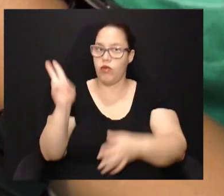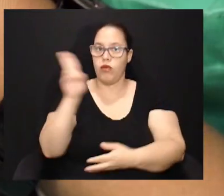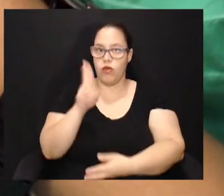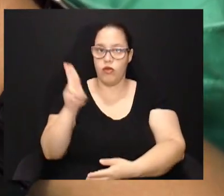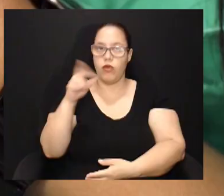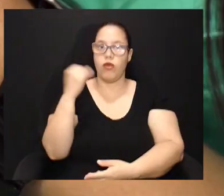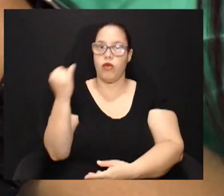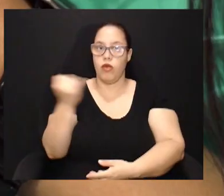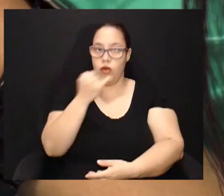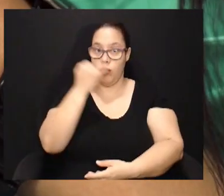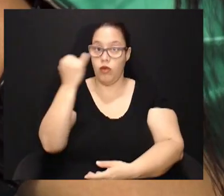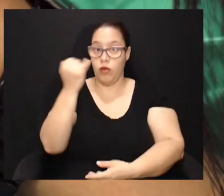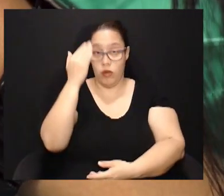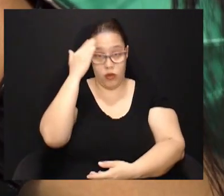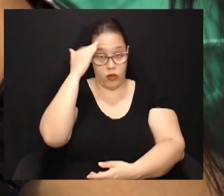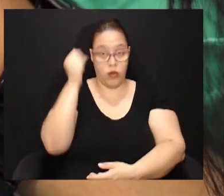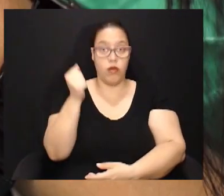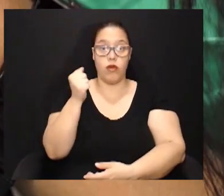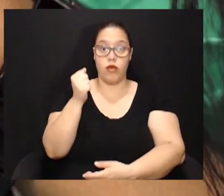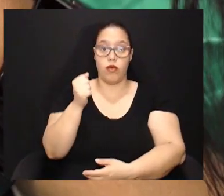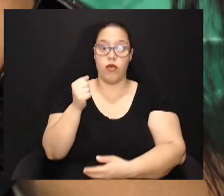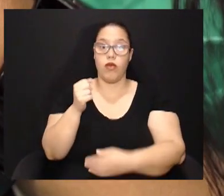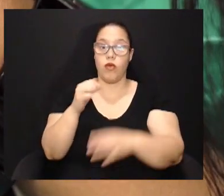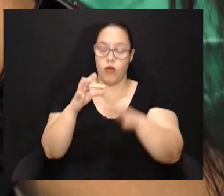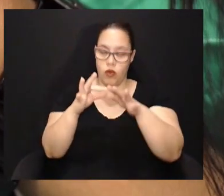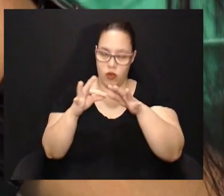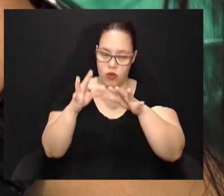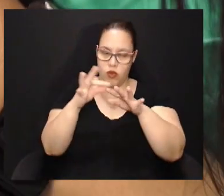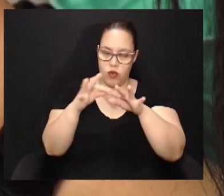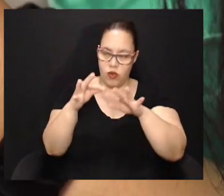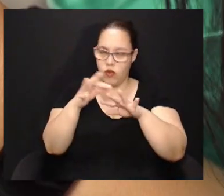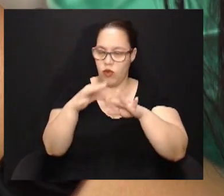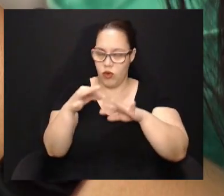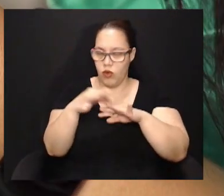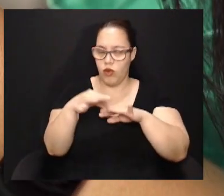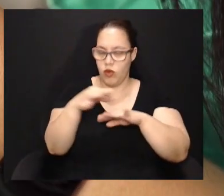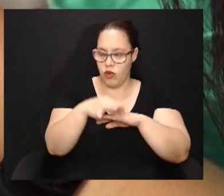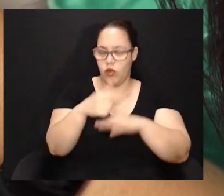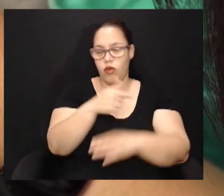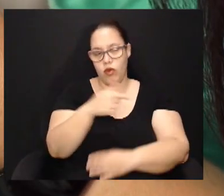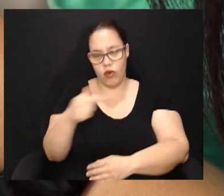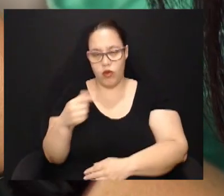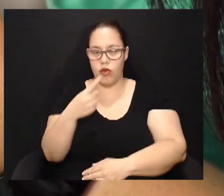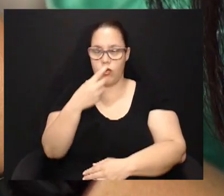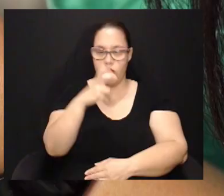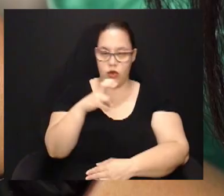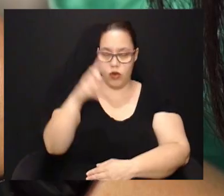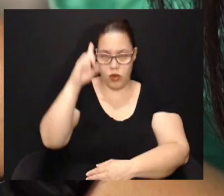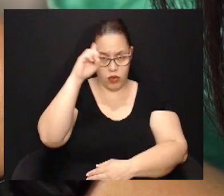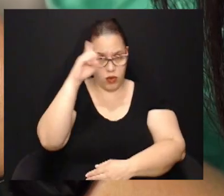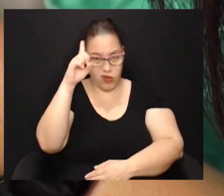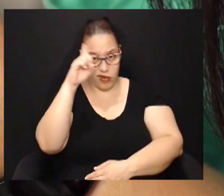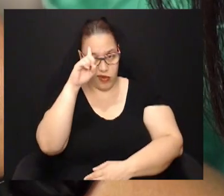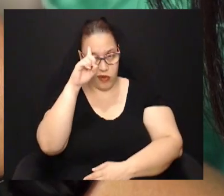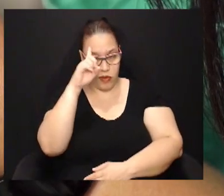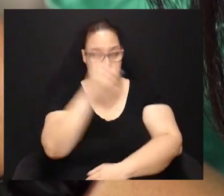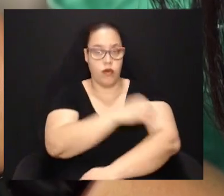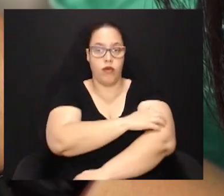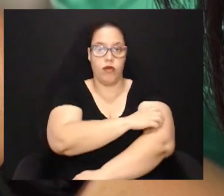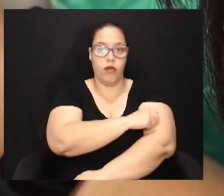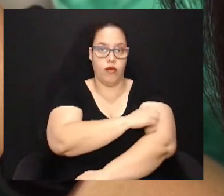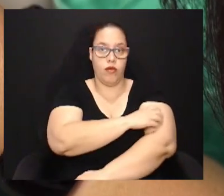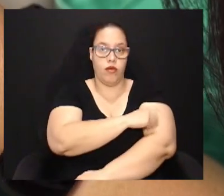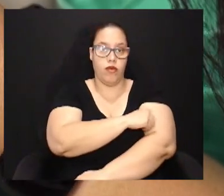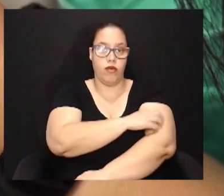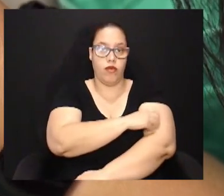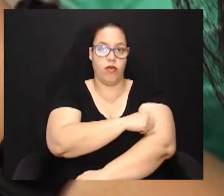que para o usuário também é importante, porque a gente sabe que a unha é algo que é semanal, quinzenal, mensal, então existe um